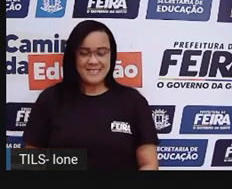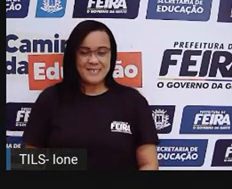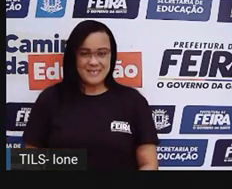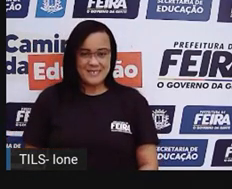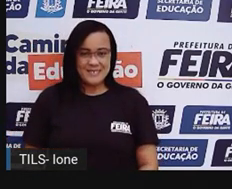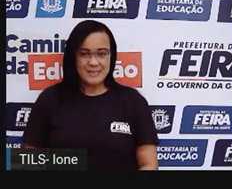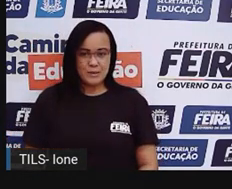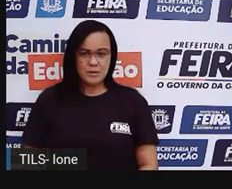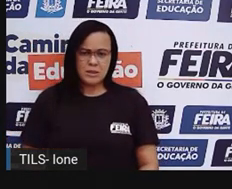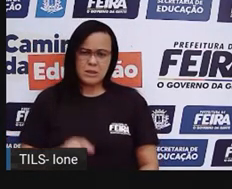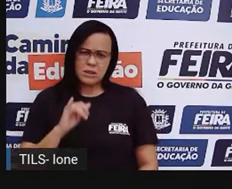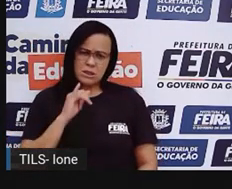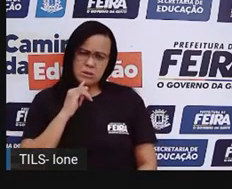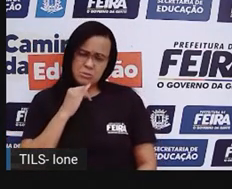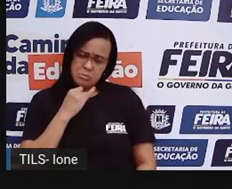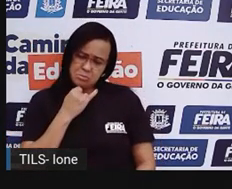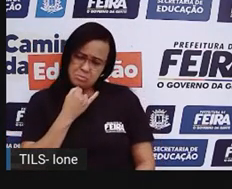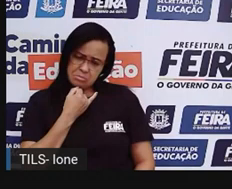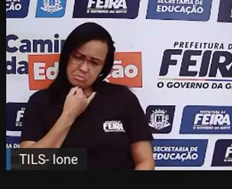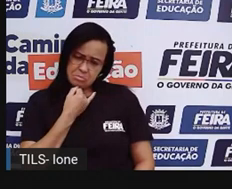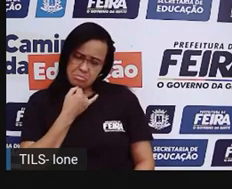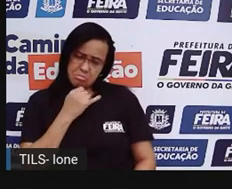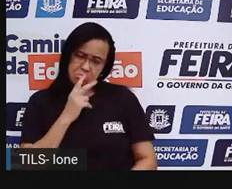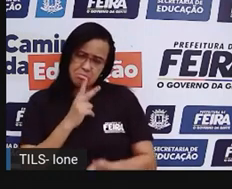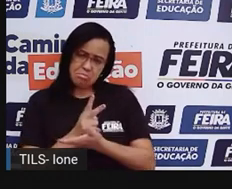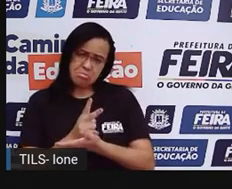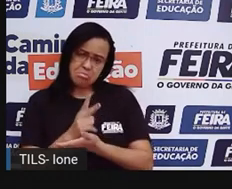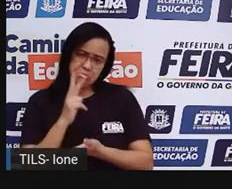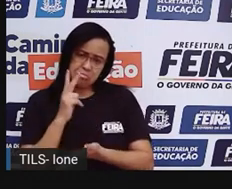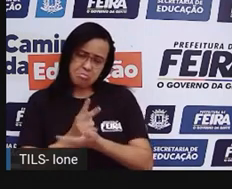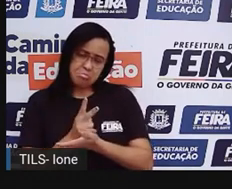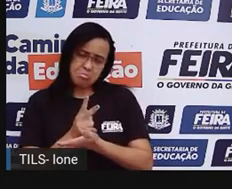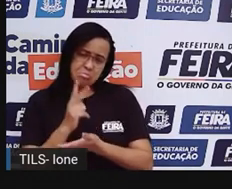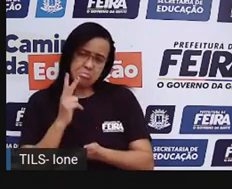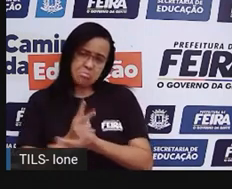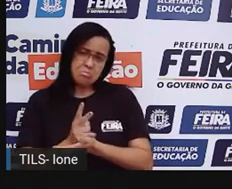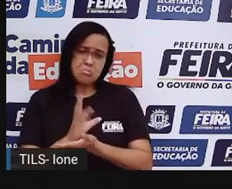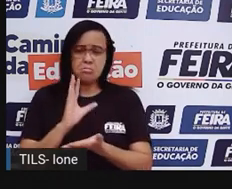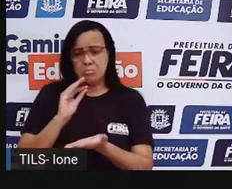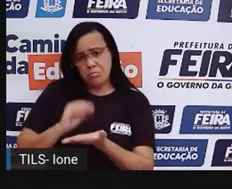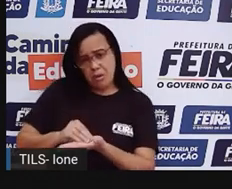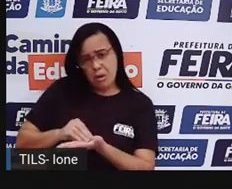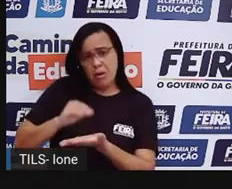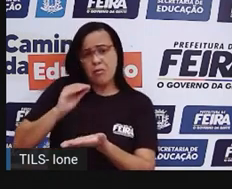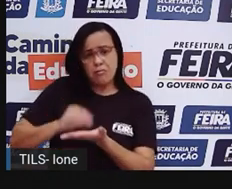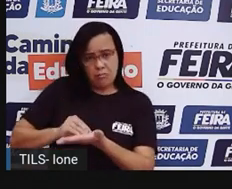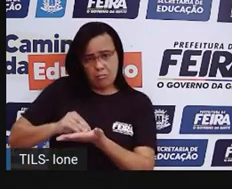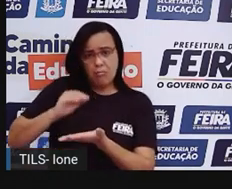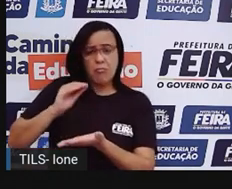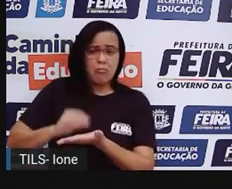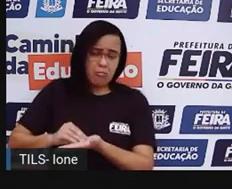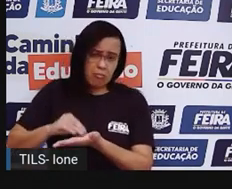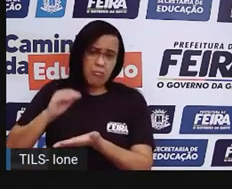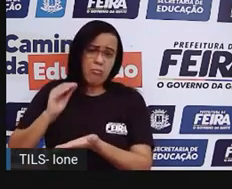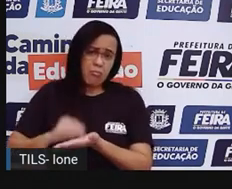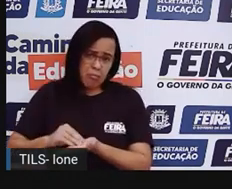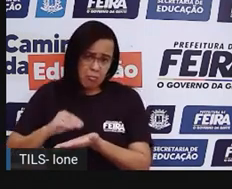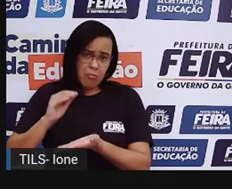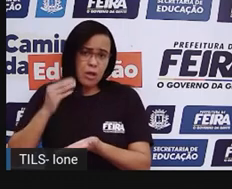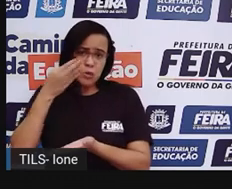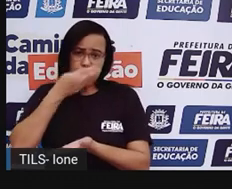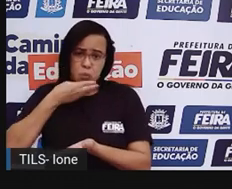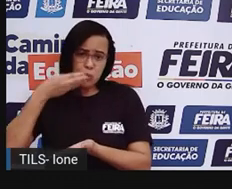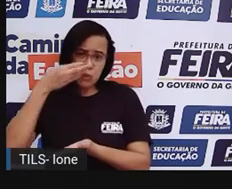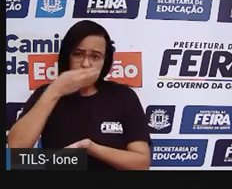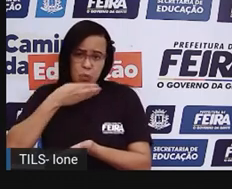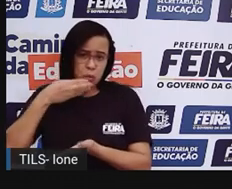A tristeza está sempre sentindo falta de algo. É suave como o mar, doce como os